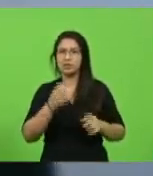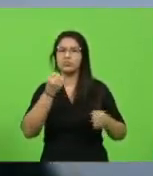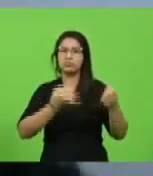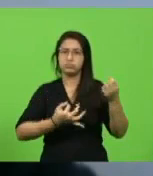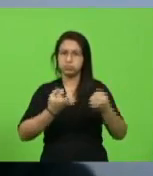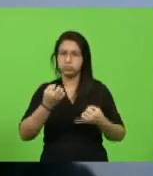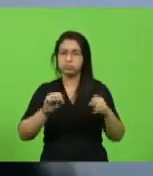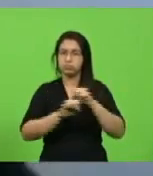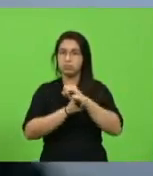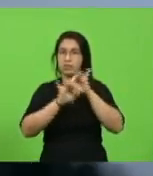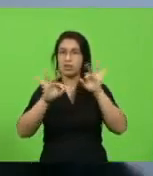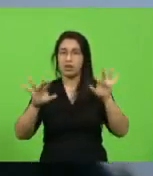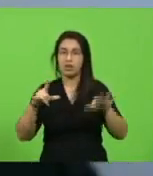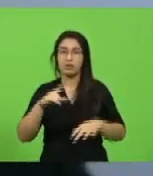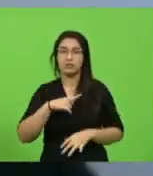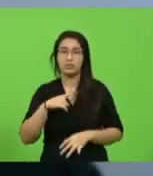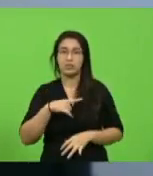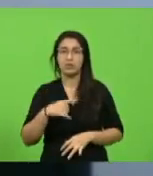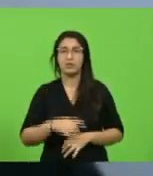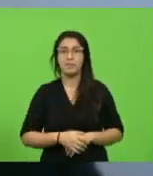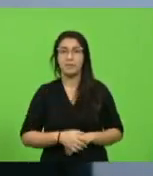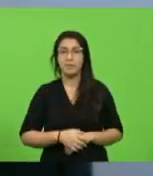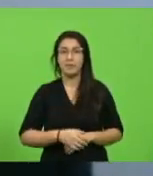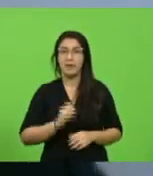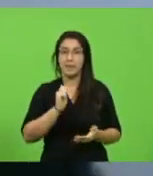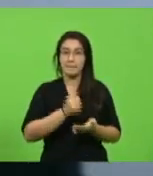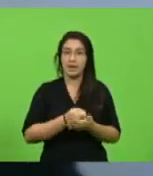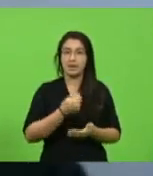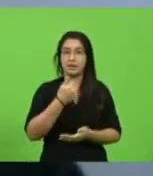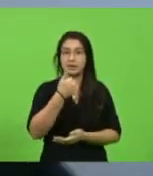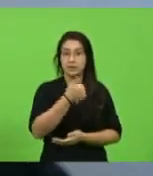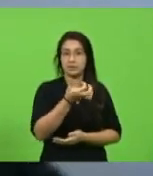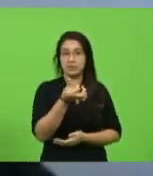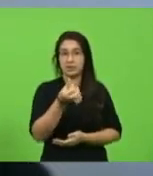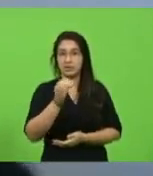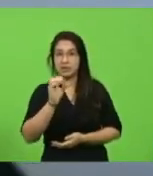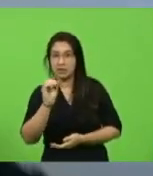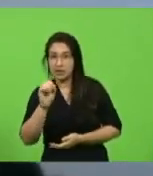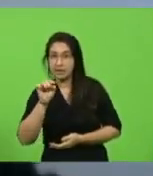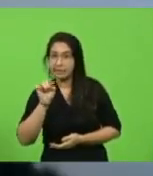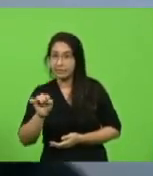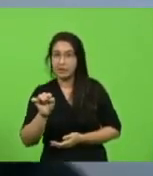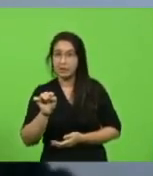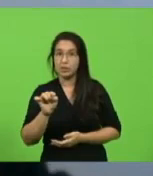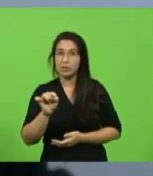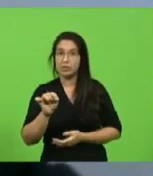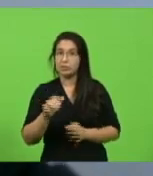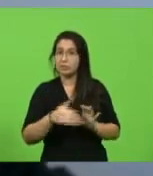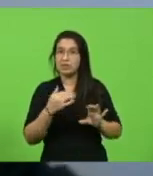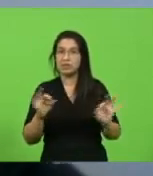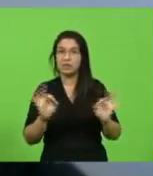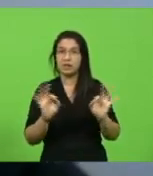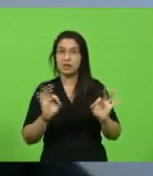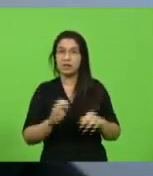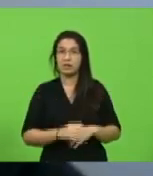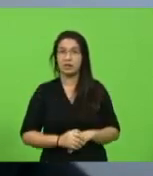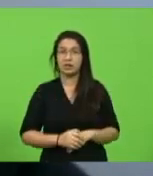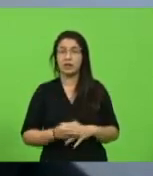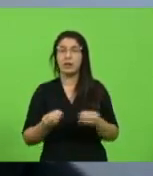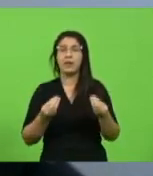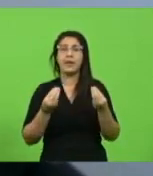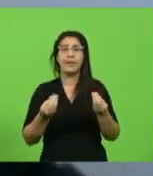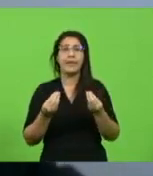clareza: paga 160 mil e não recebe. De onde poderia surgir